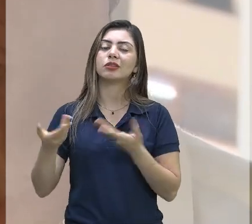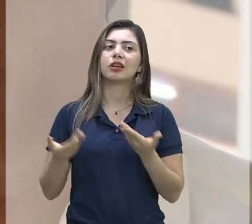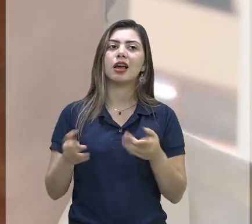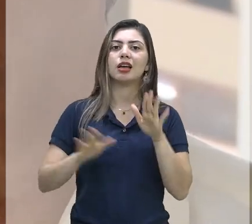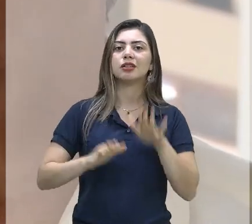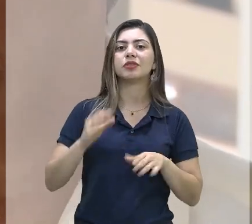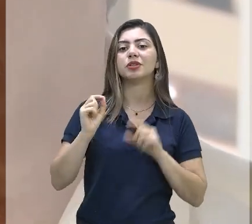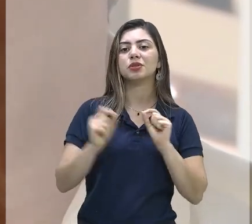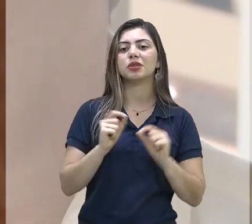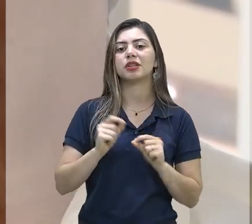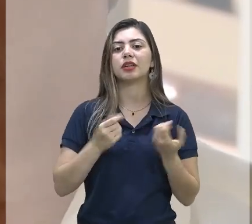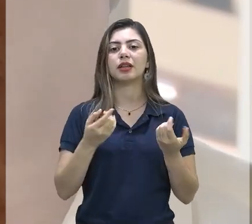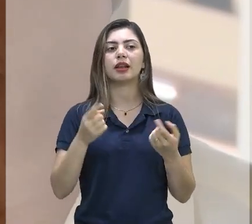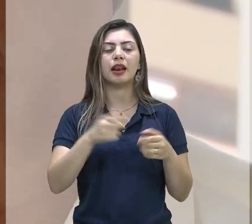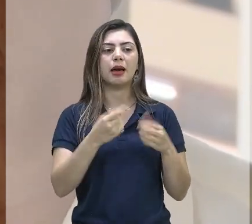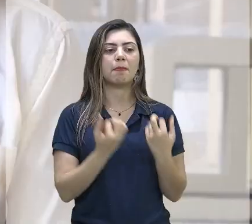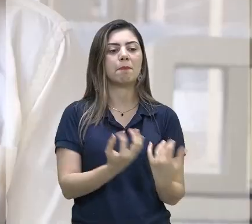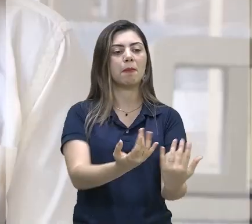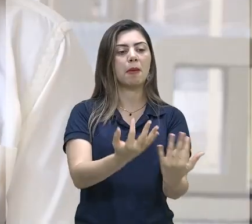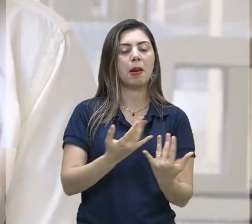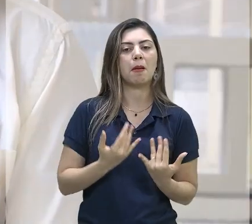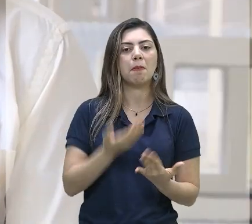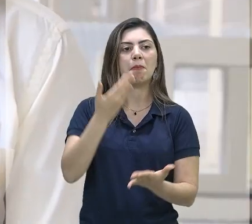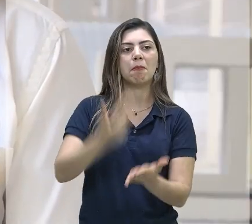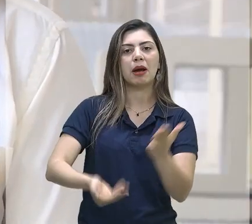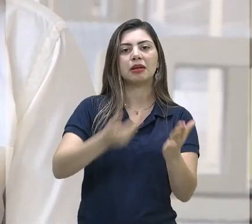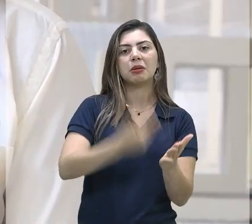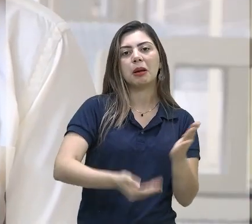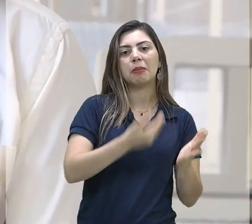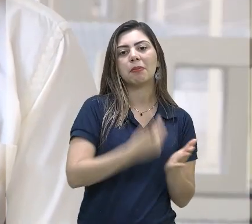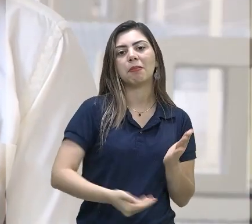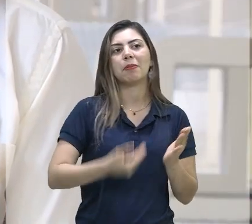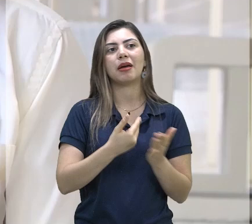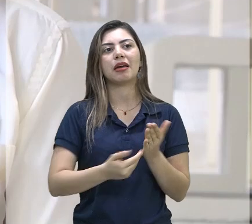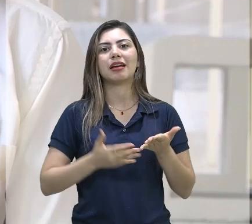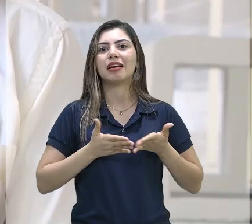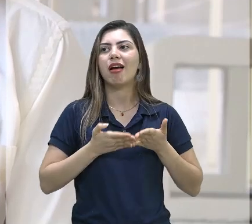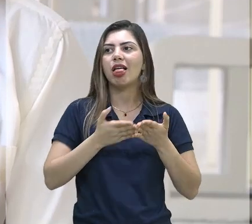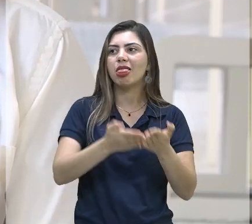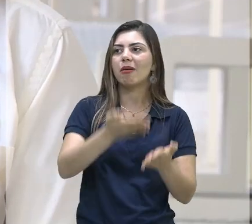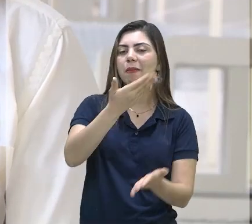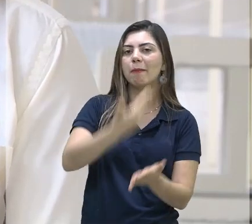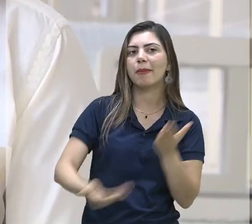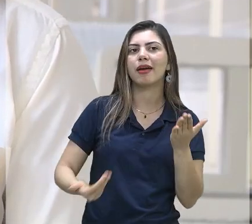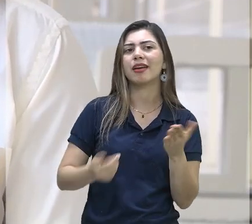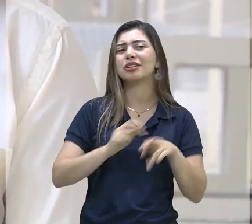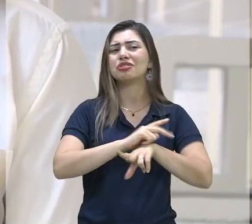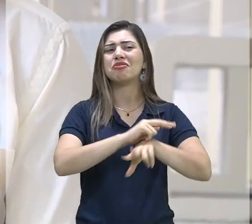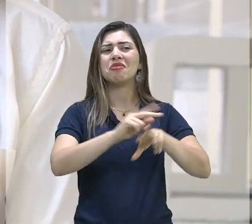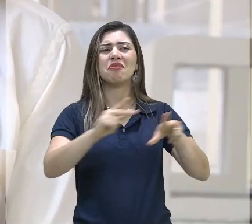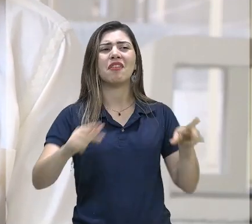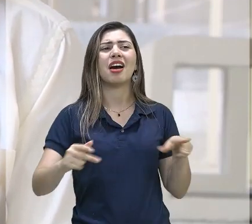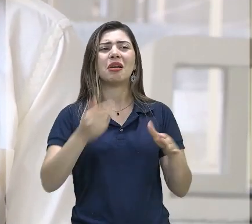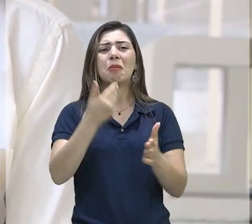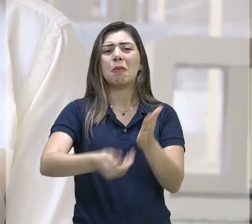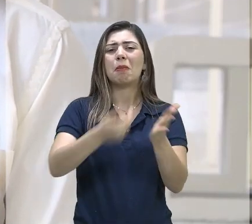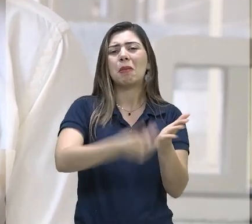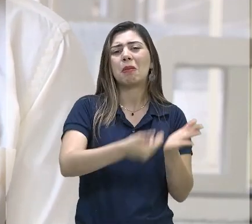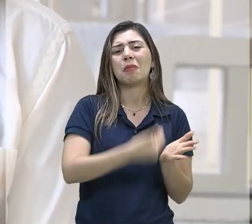de plantações, de canoas, entre os